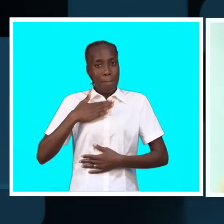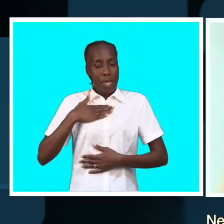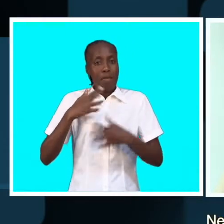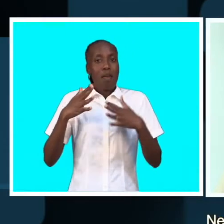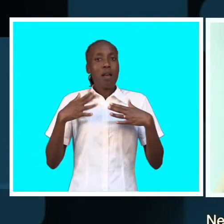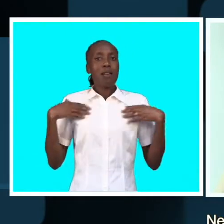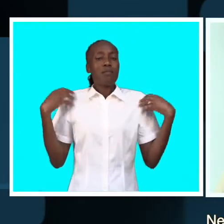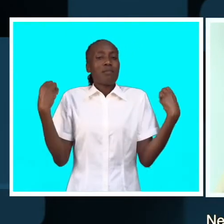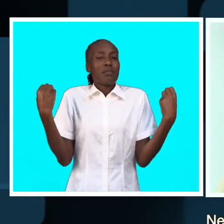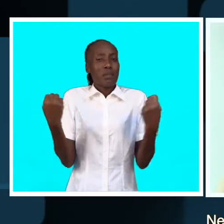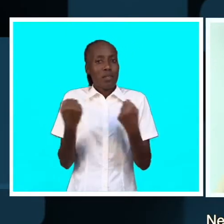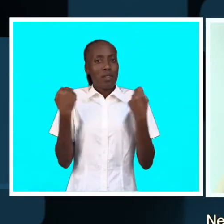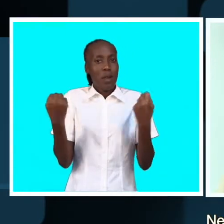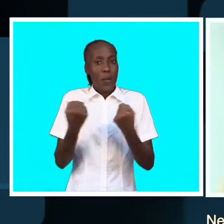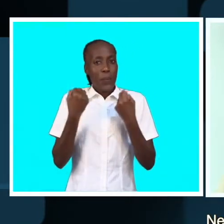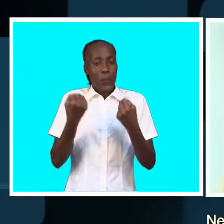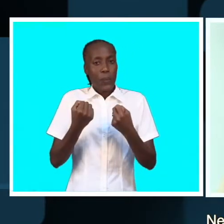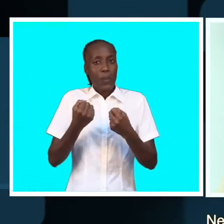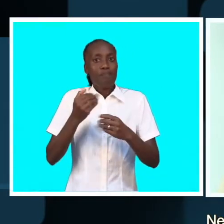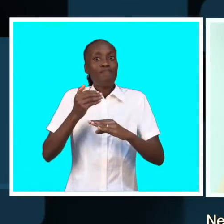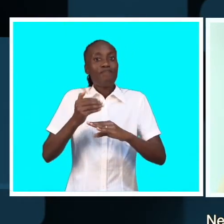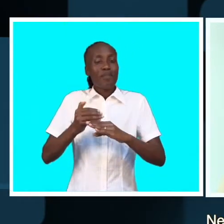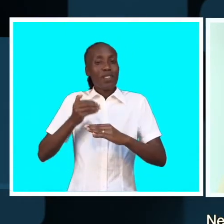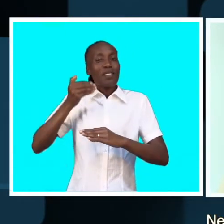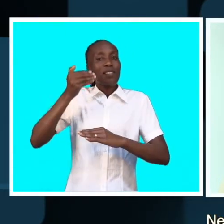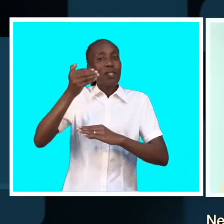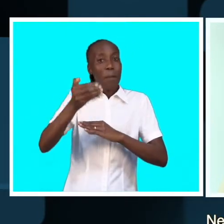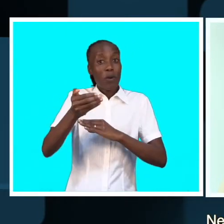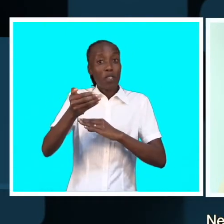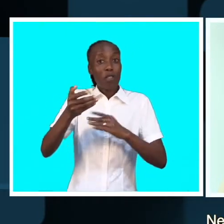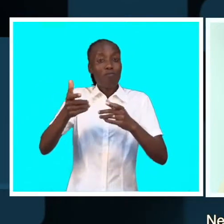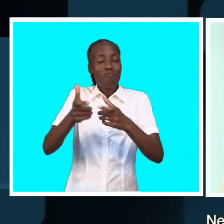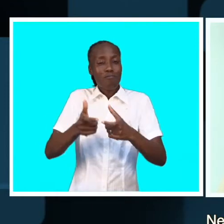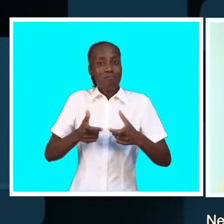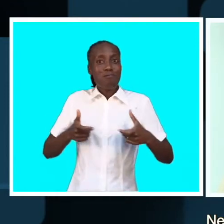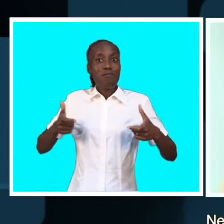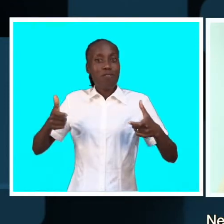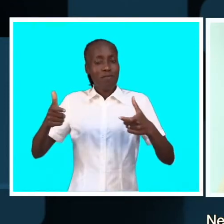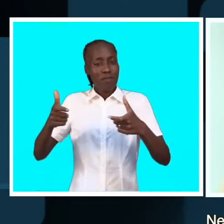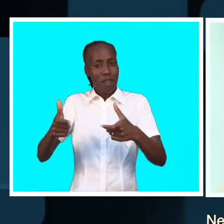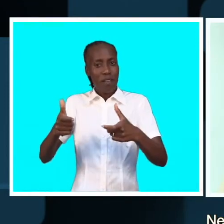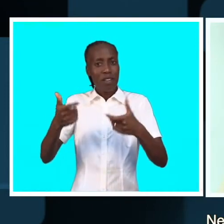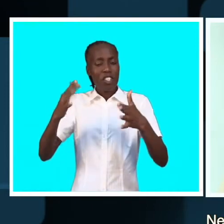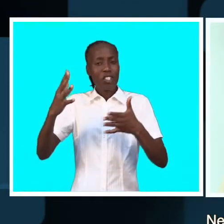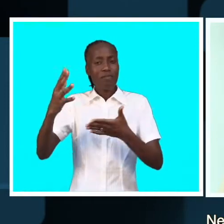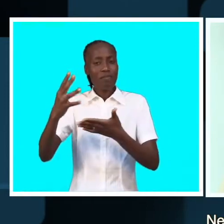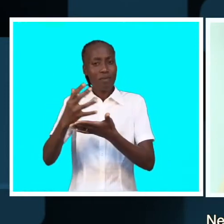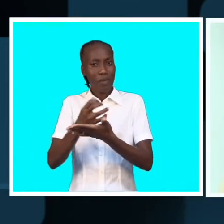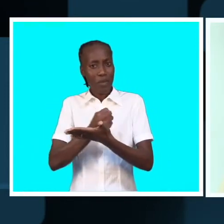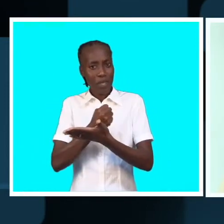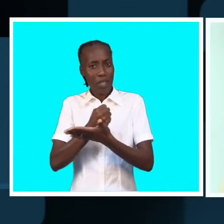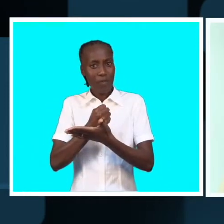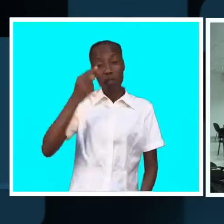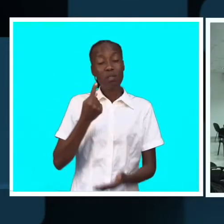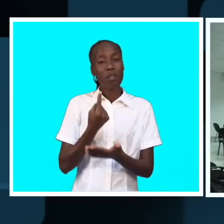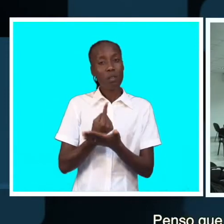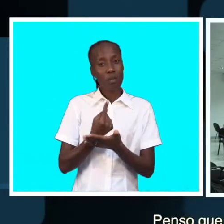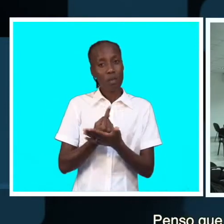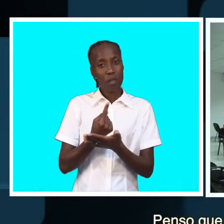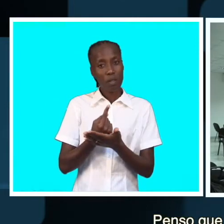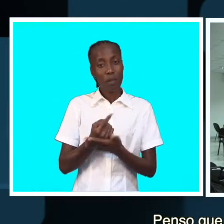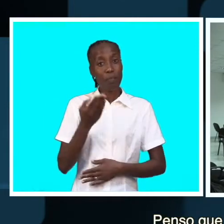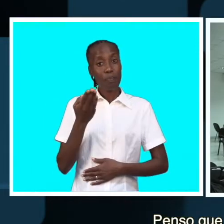saúde, em que depois deste seminário fui encontrar uma solução.